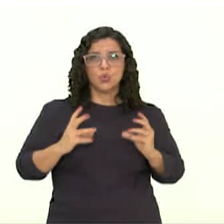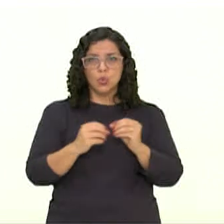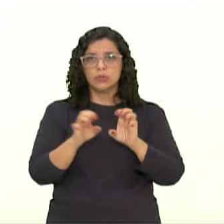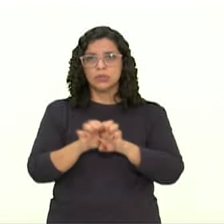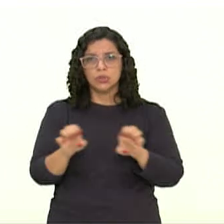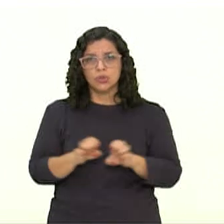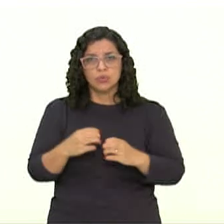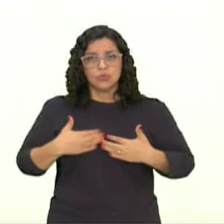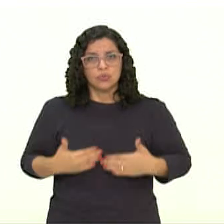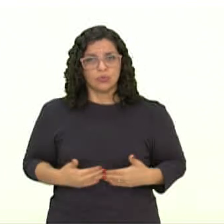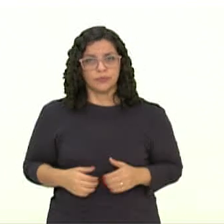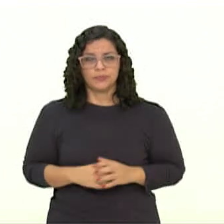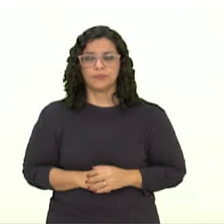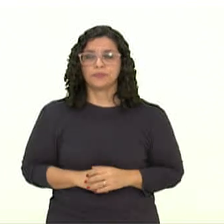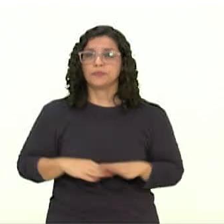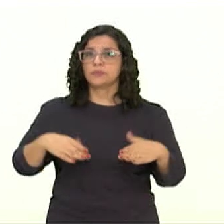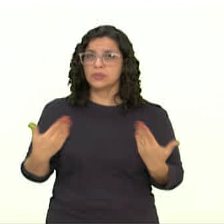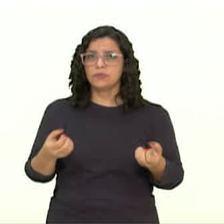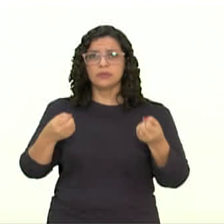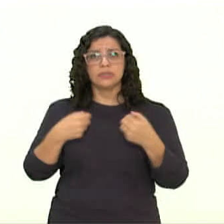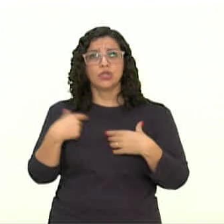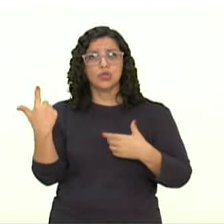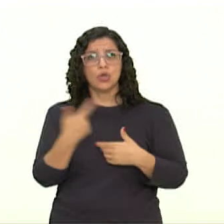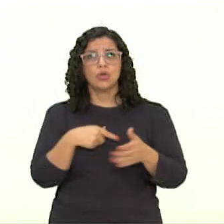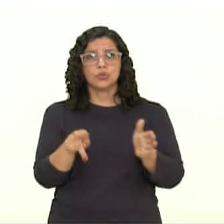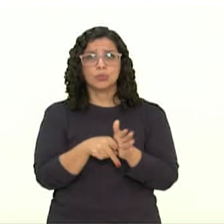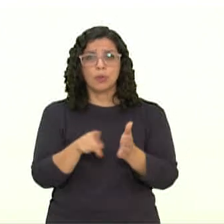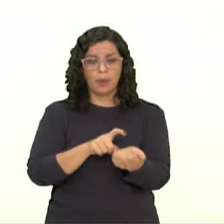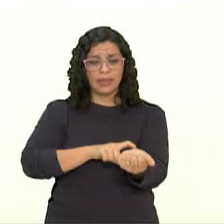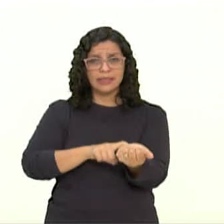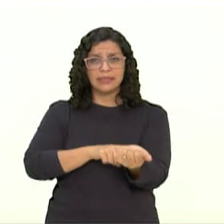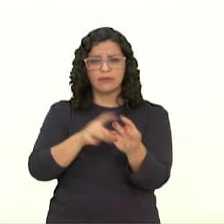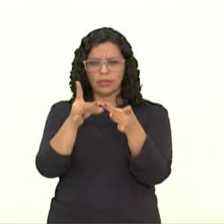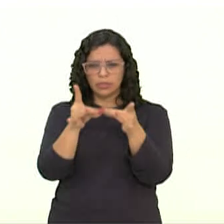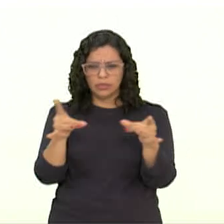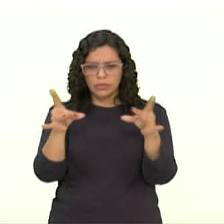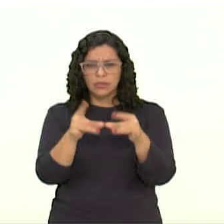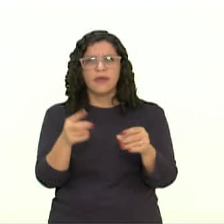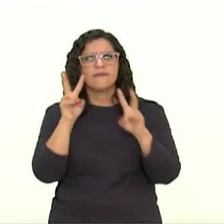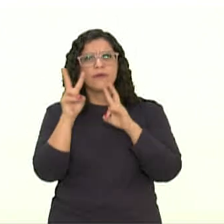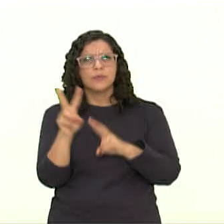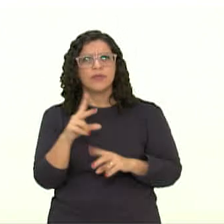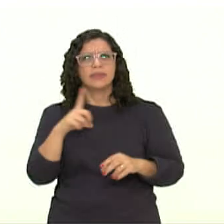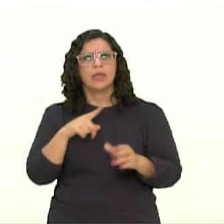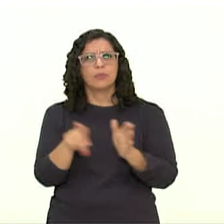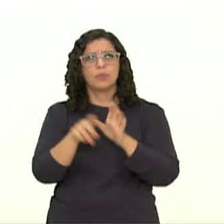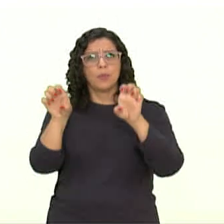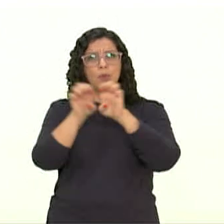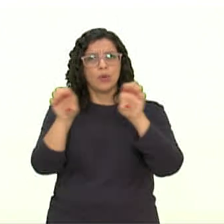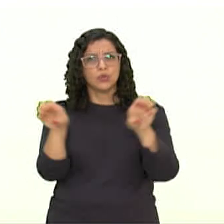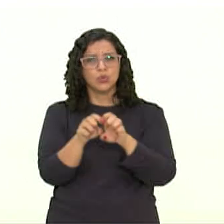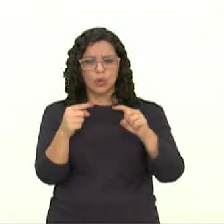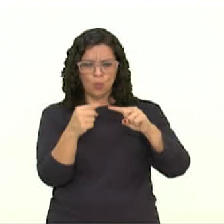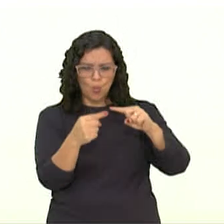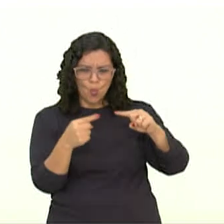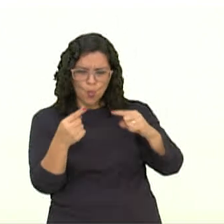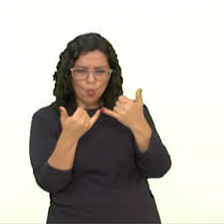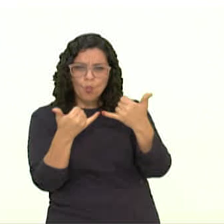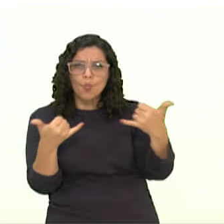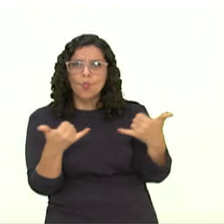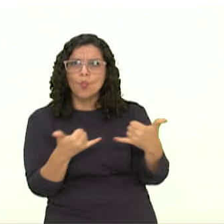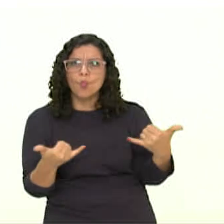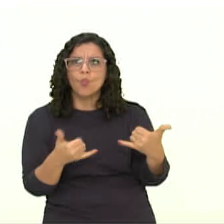diferentes partes do corpo. Se desfiarmos um desses nervos, veremos que são constituídos de estruturas cilíndricas muito